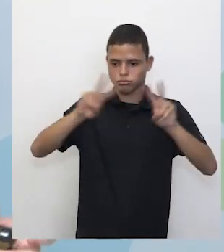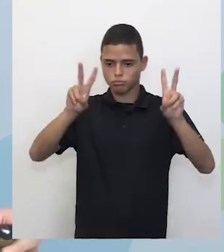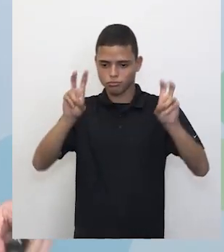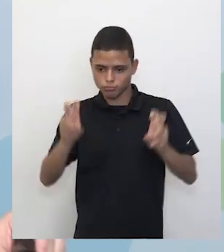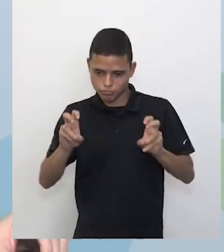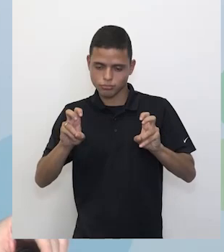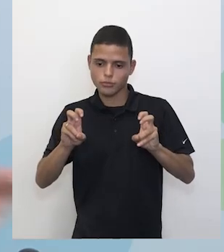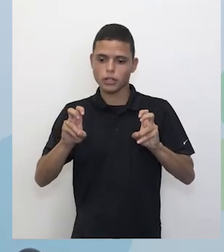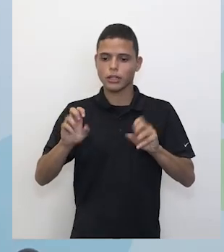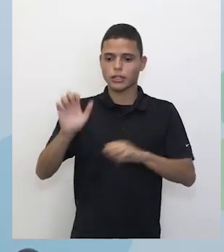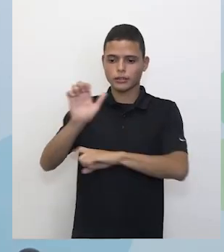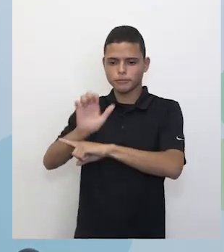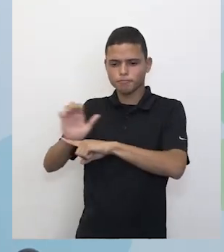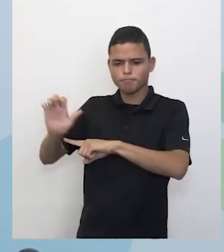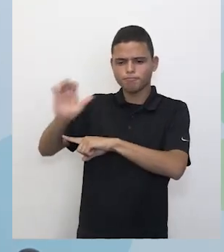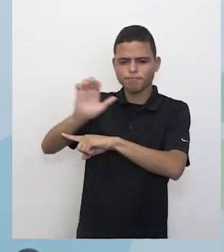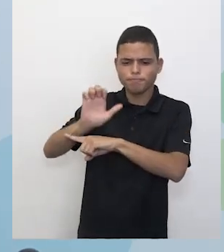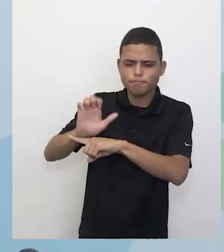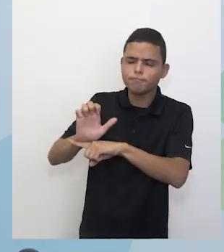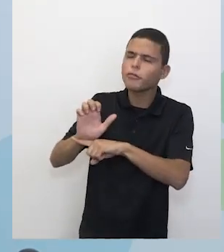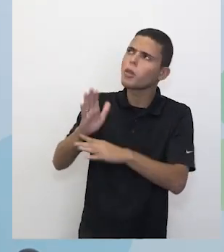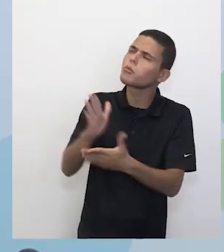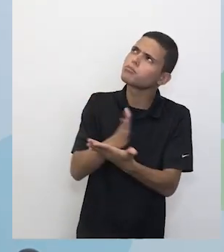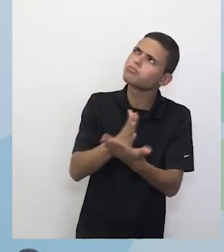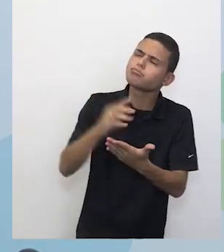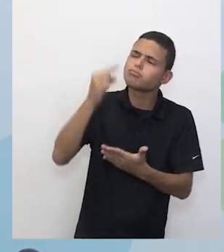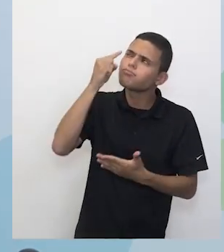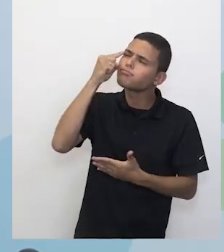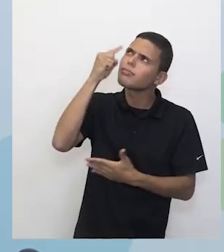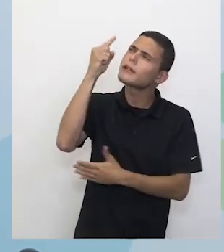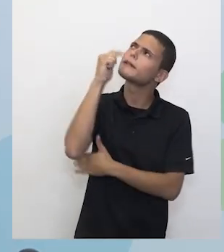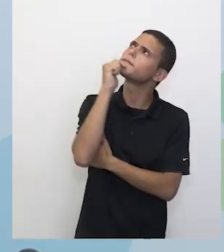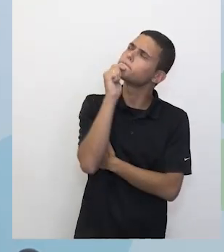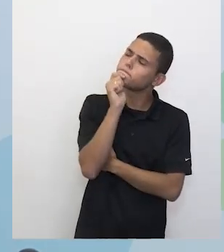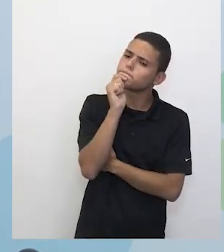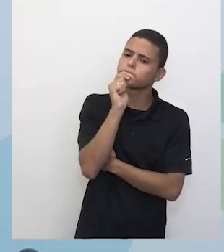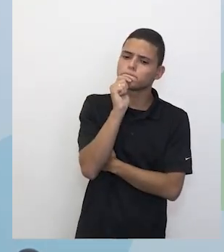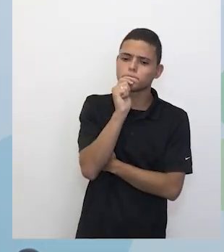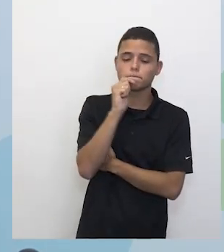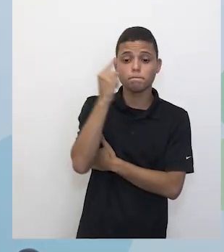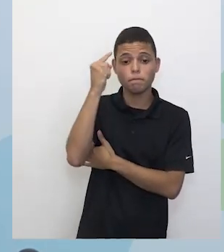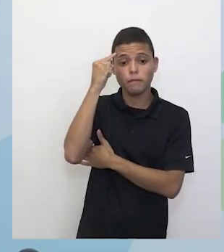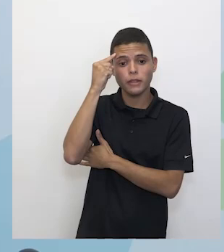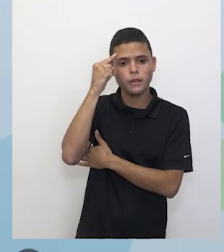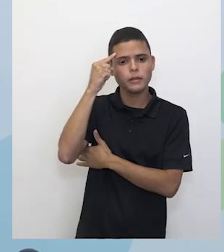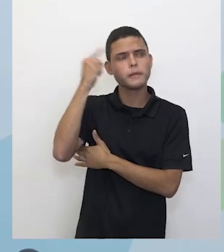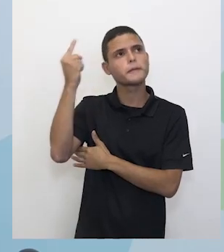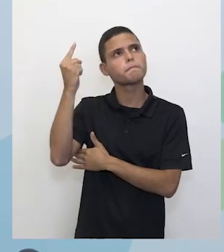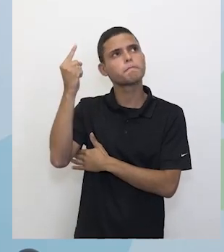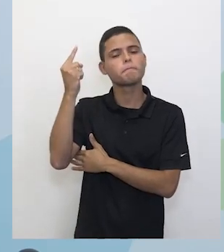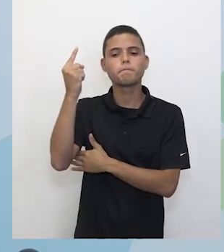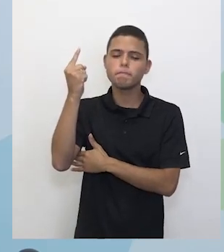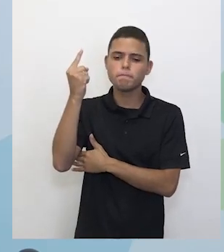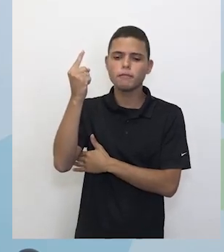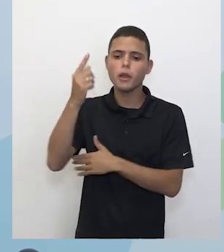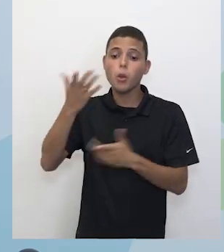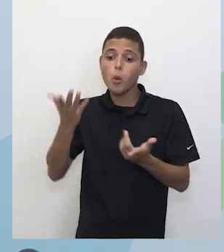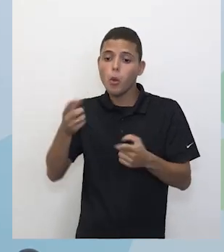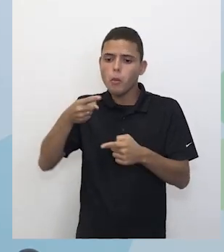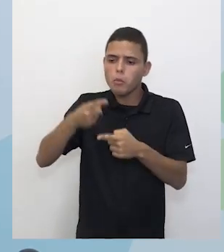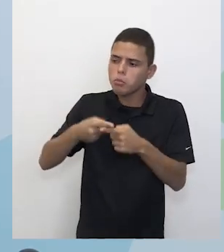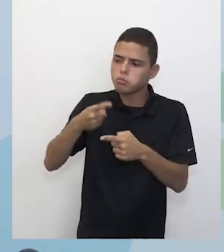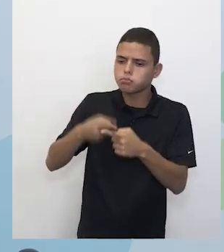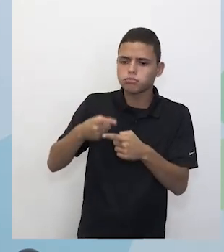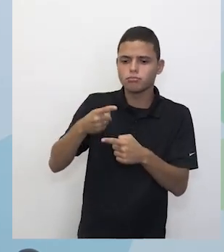coisa que vem na nossa cabeça, que é assim, pelo menos na minha vem, né? Assim, por que será que surgiu